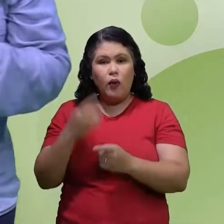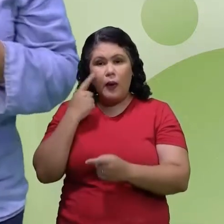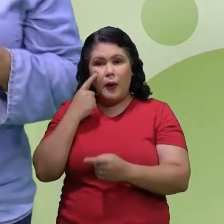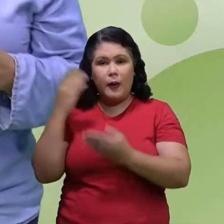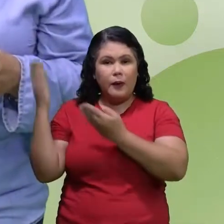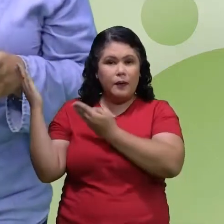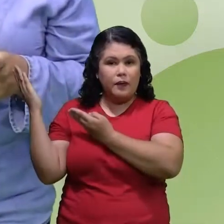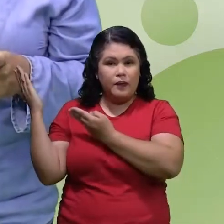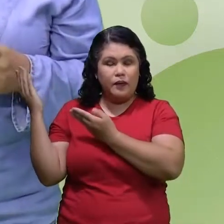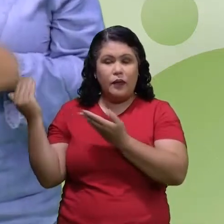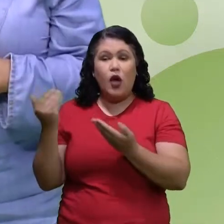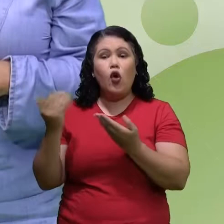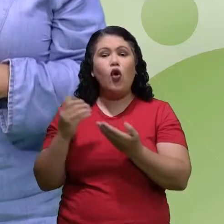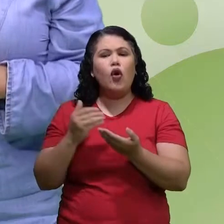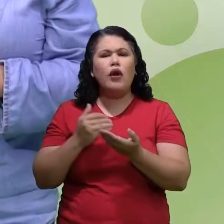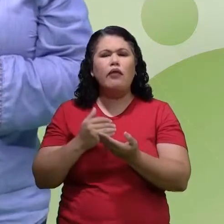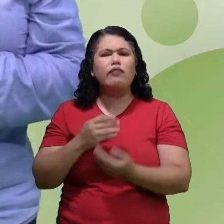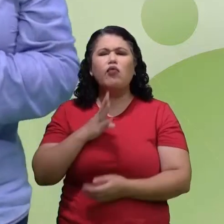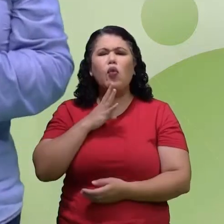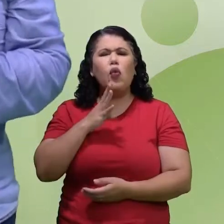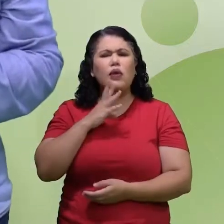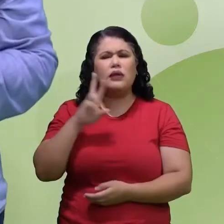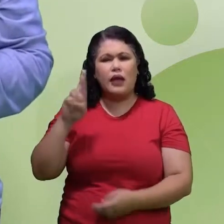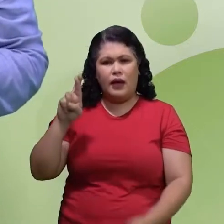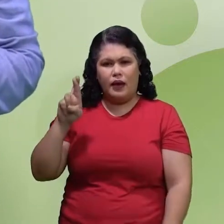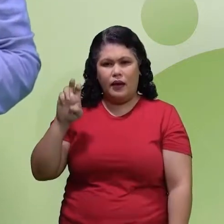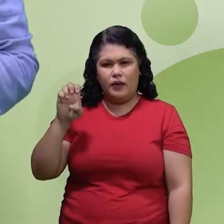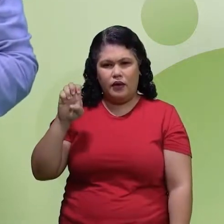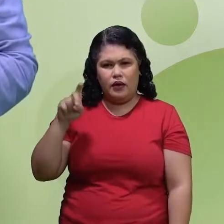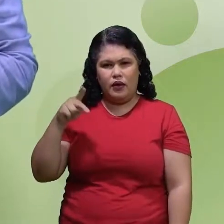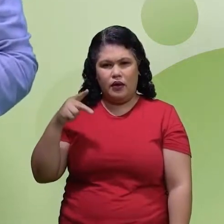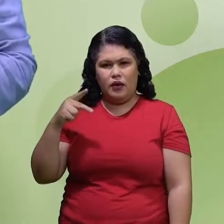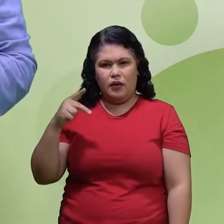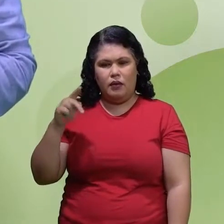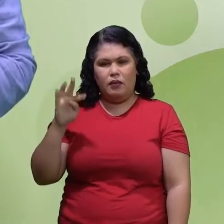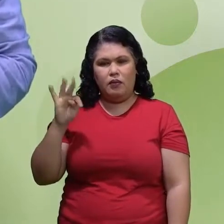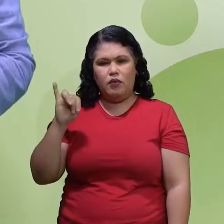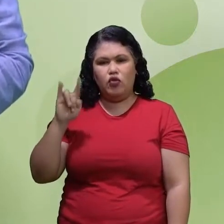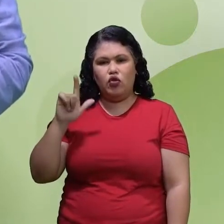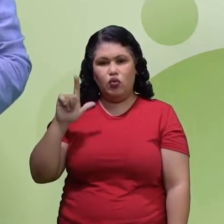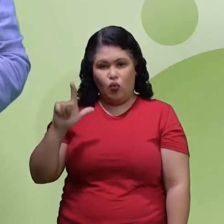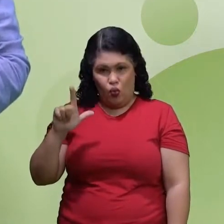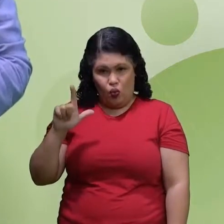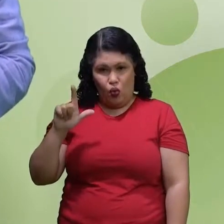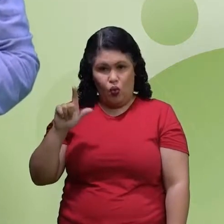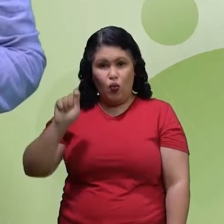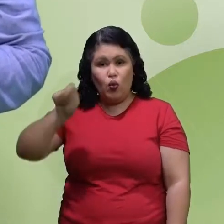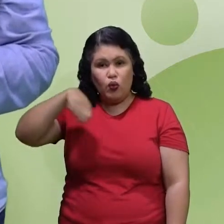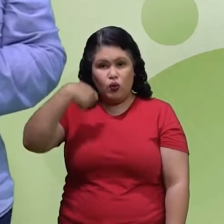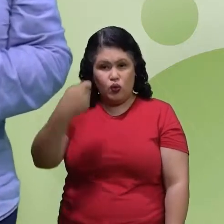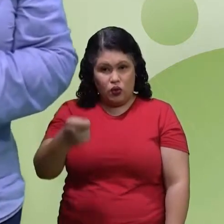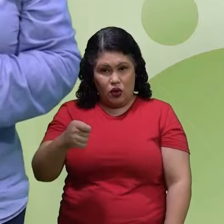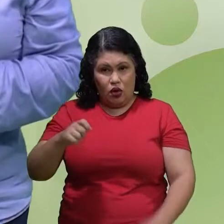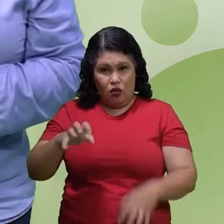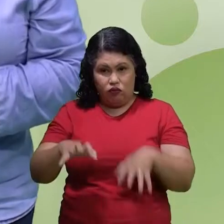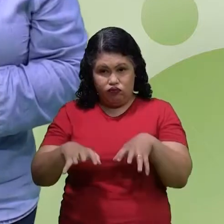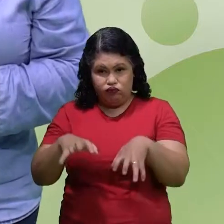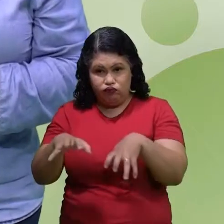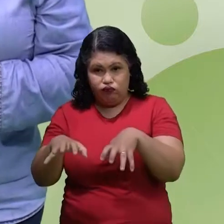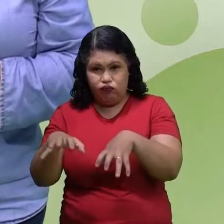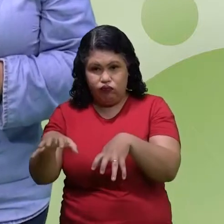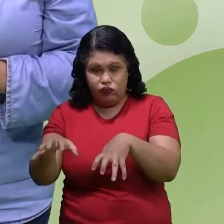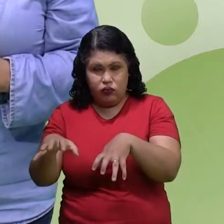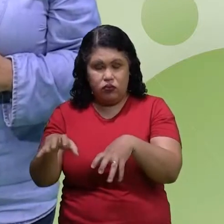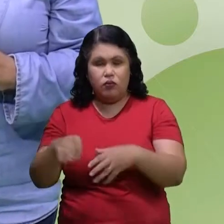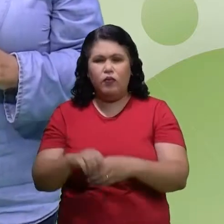anfíbios. Vamos aos répteis. Quem são esses répteis? Eu tenho certeza que vocês conhecem, vocês já estudaram sobre os